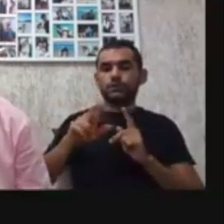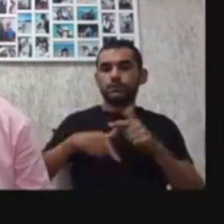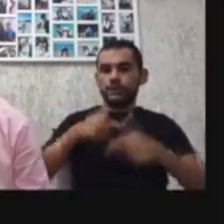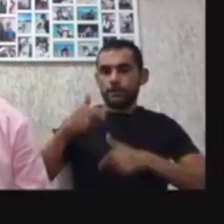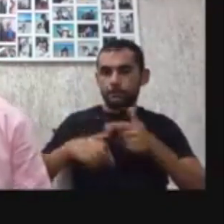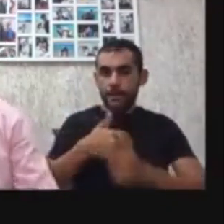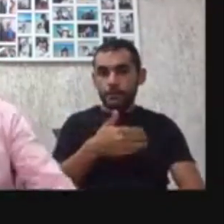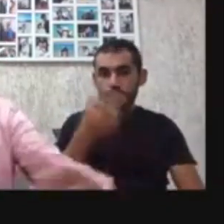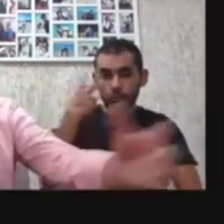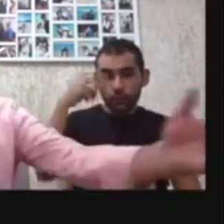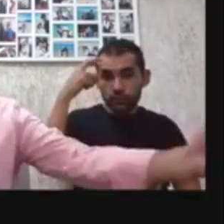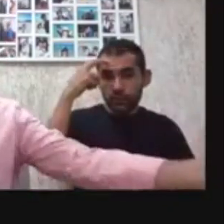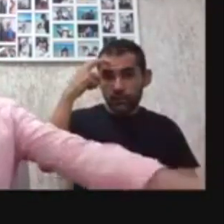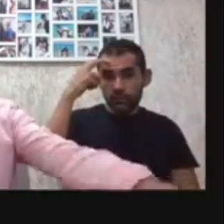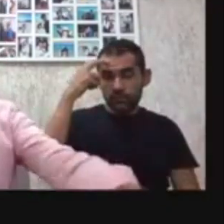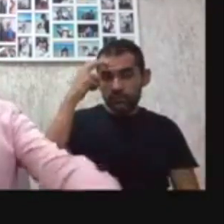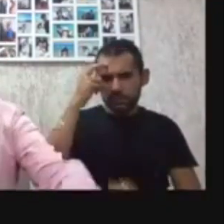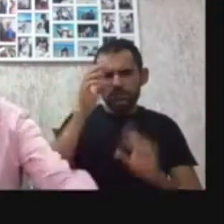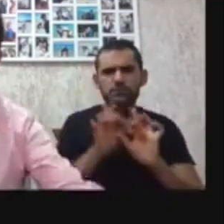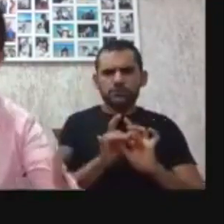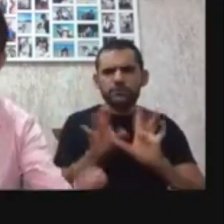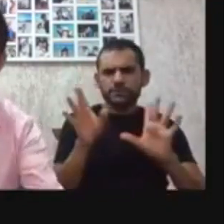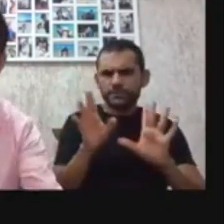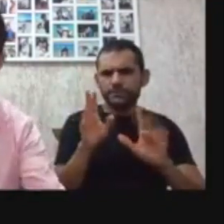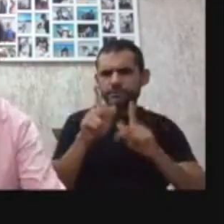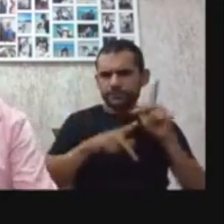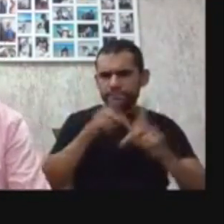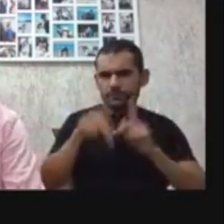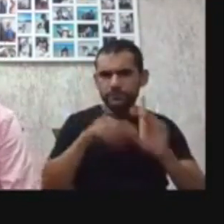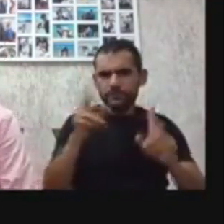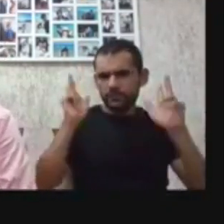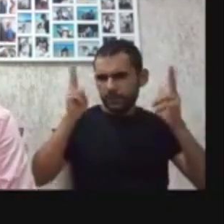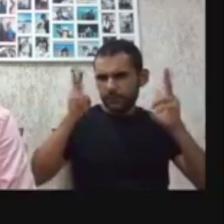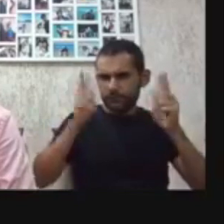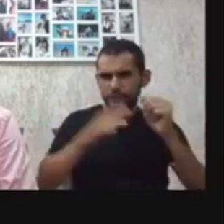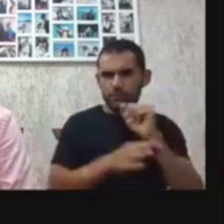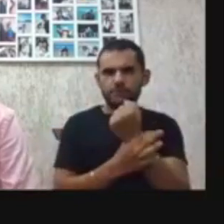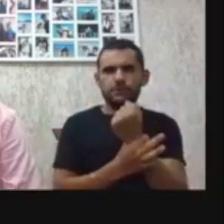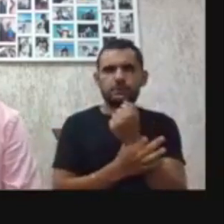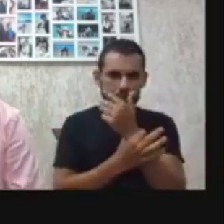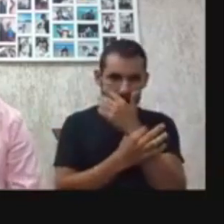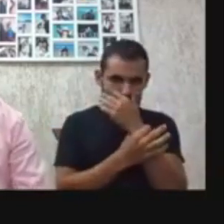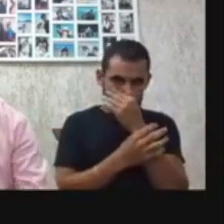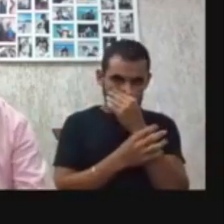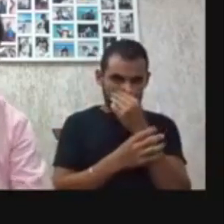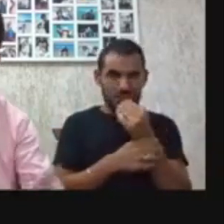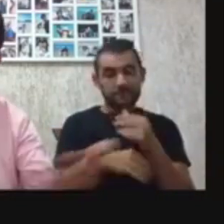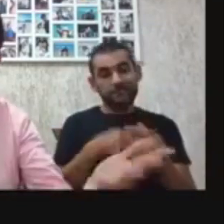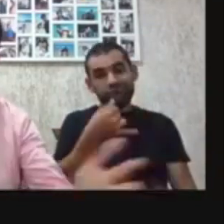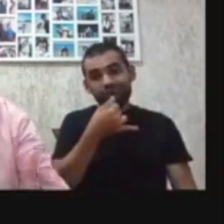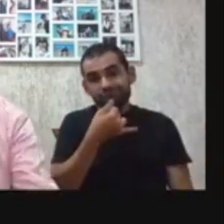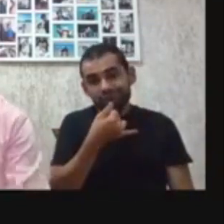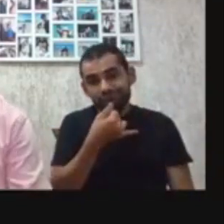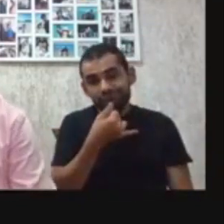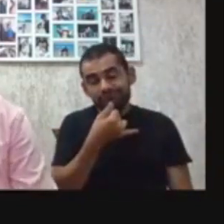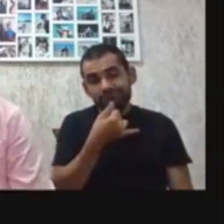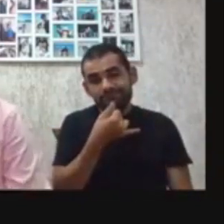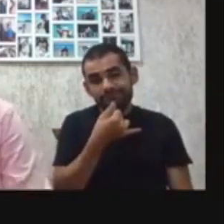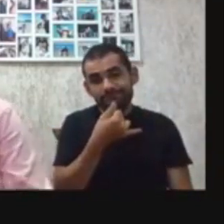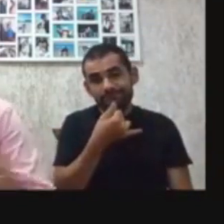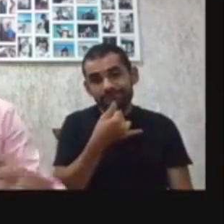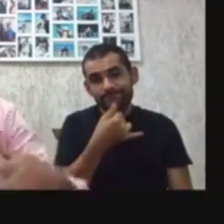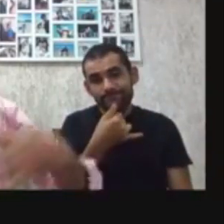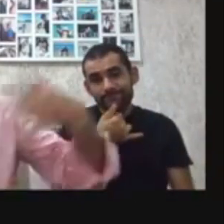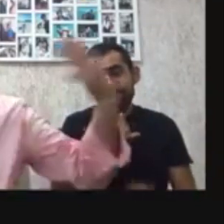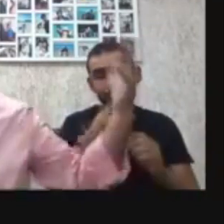cultural, sabe? Dar condições para que a nossa população possa se divertir com segurança, né? Que, infelizmente, nós temos aí,